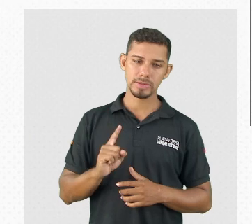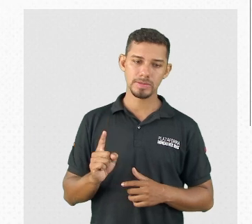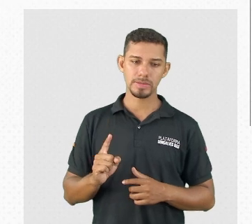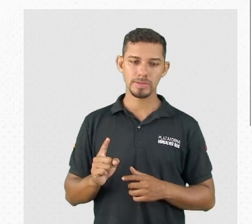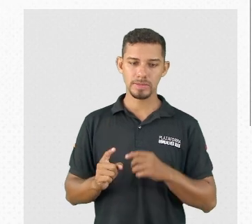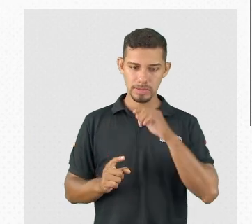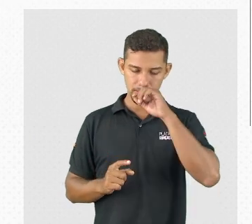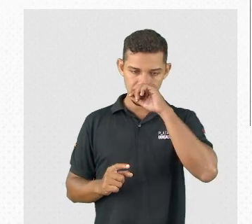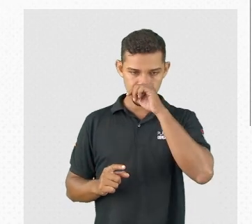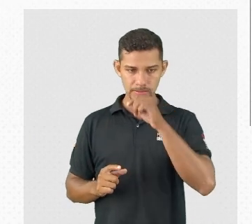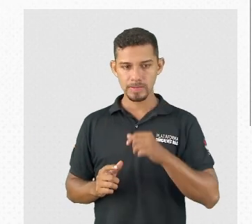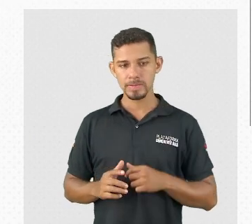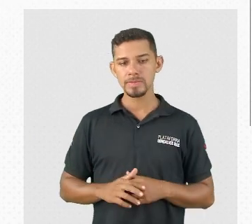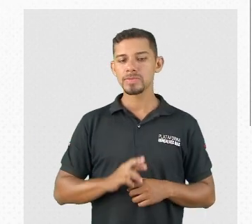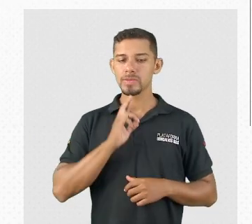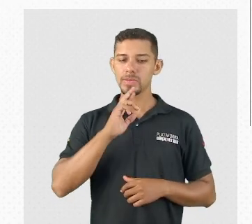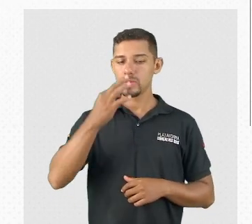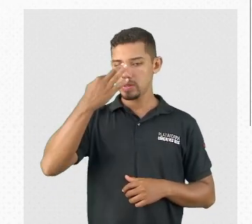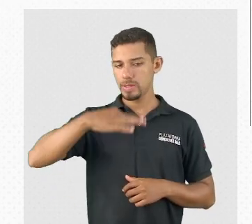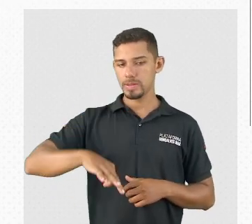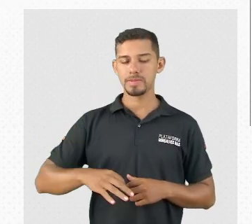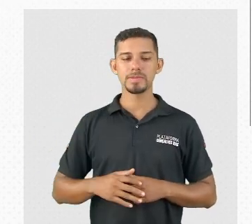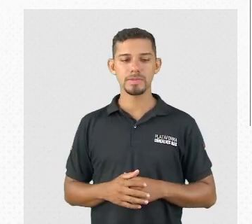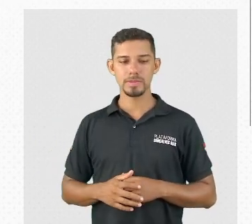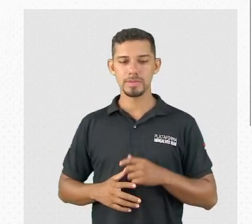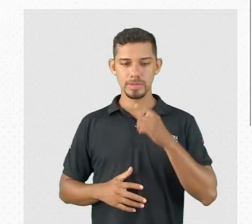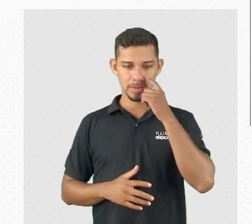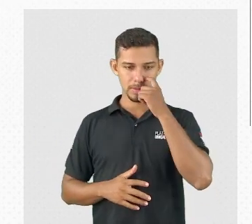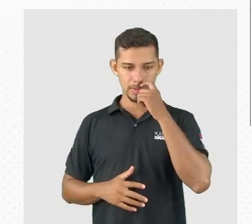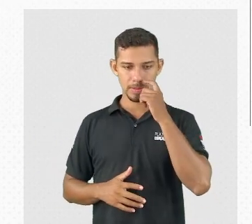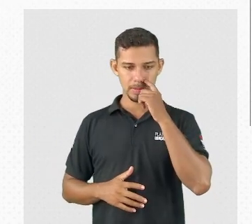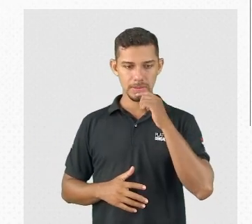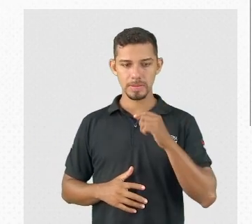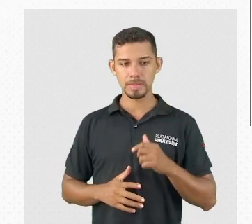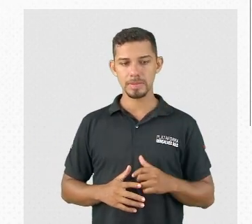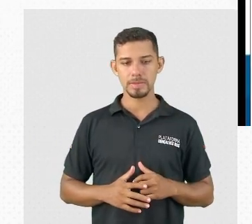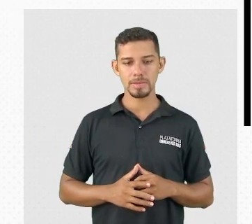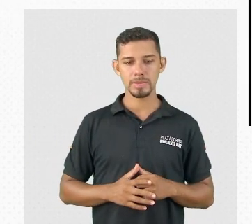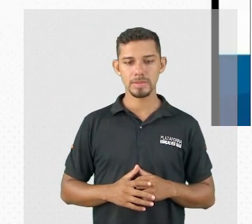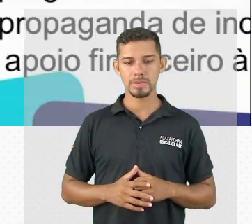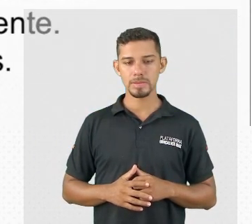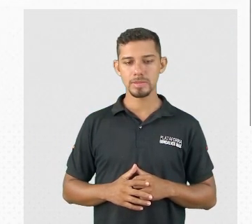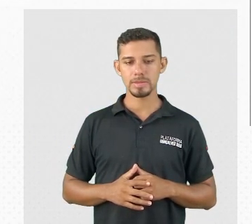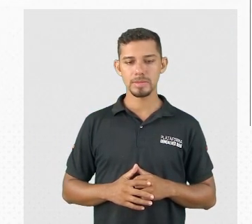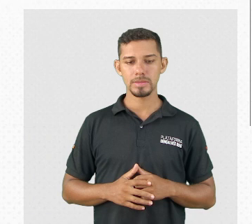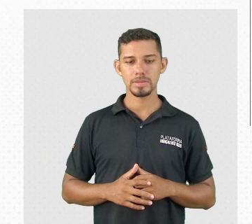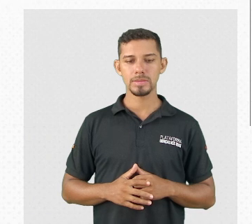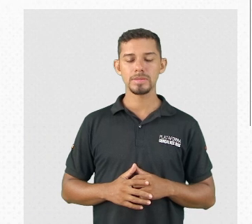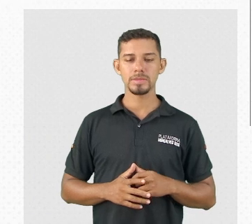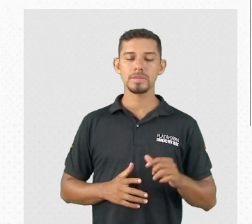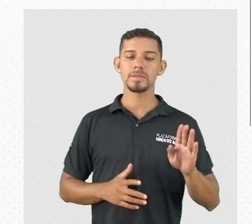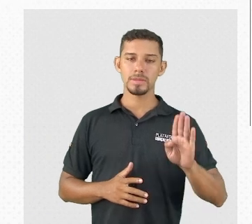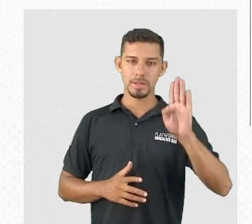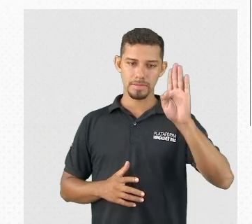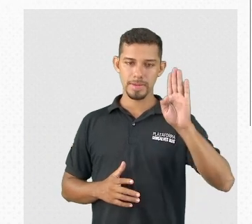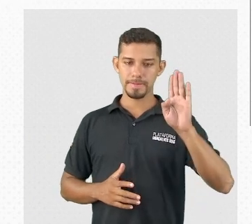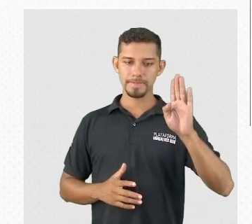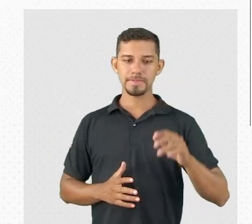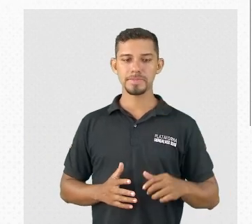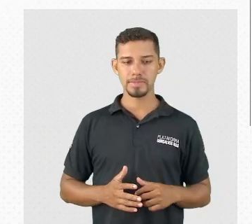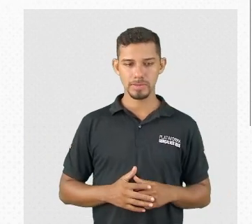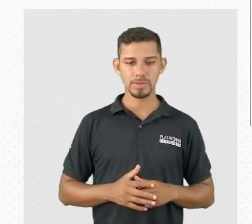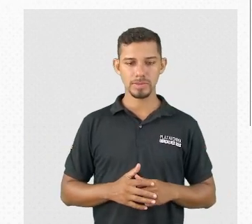mais direta. Então, resposta correta, a gente tem aí a letra B de bola, né?